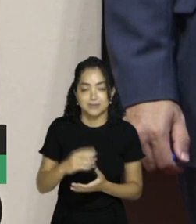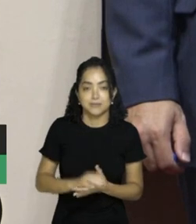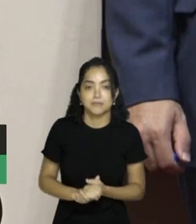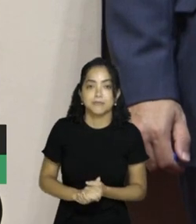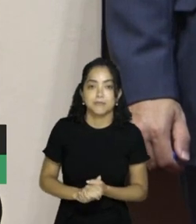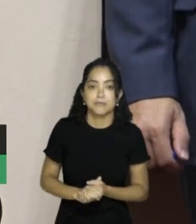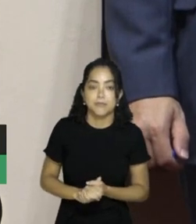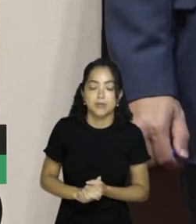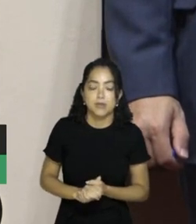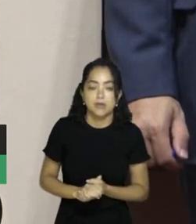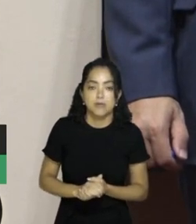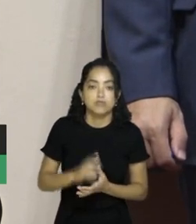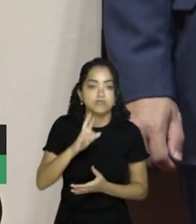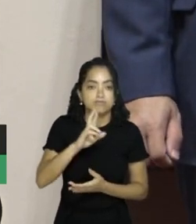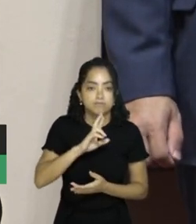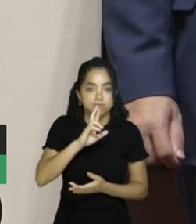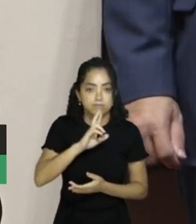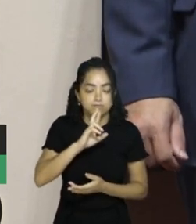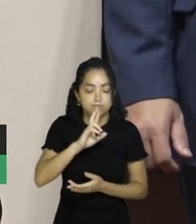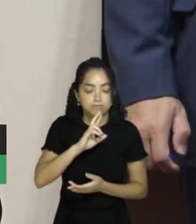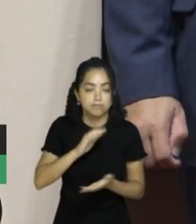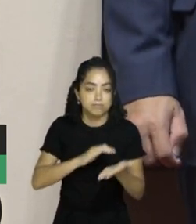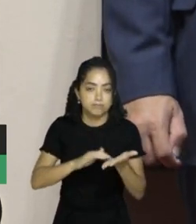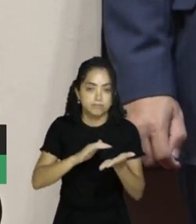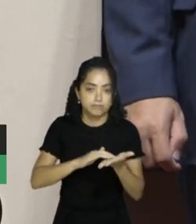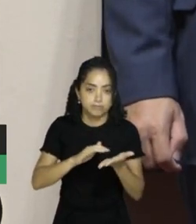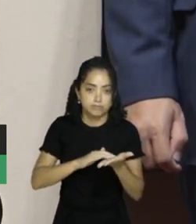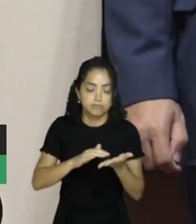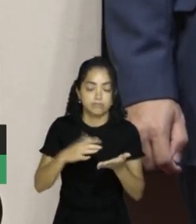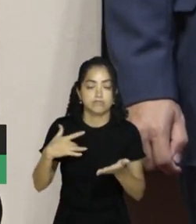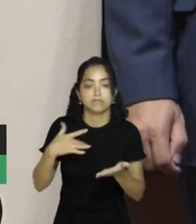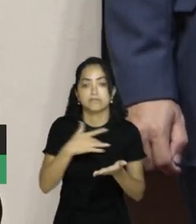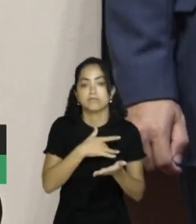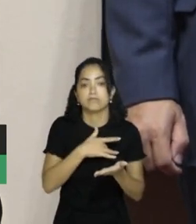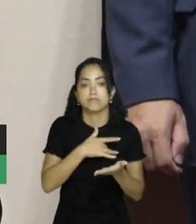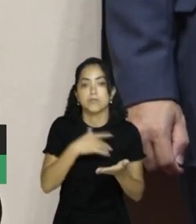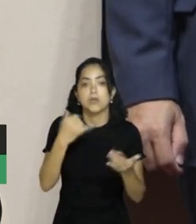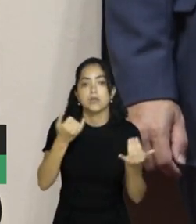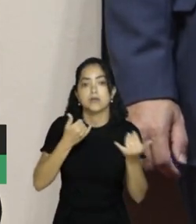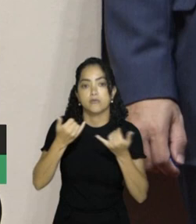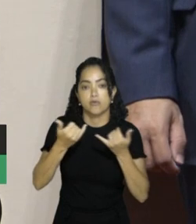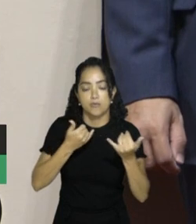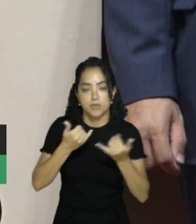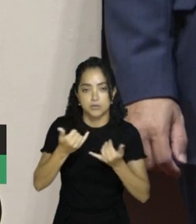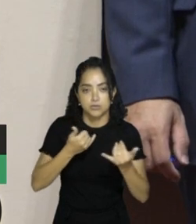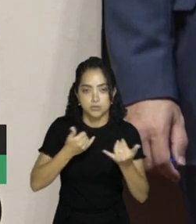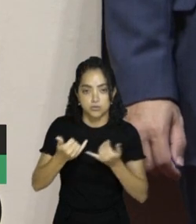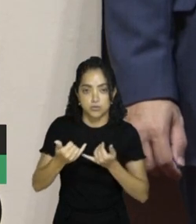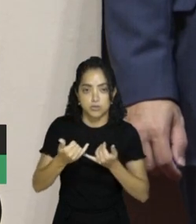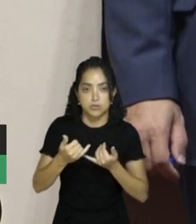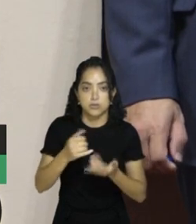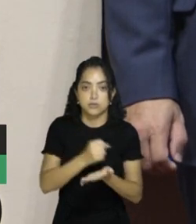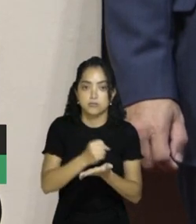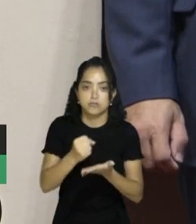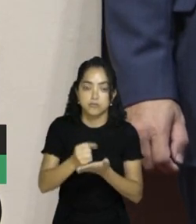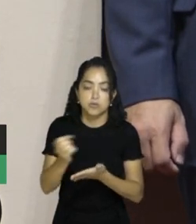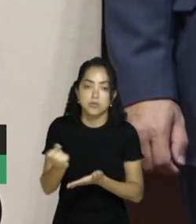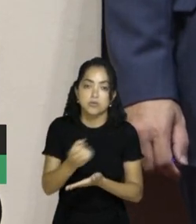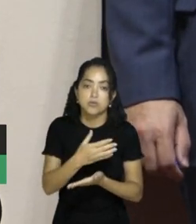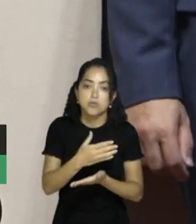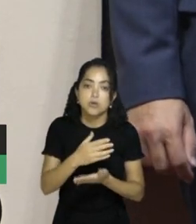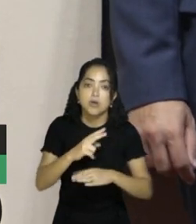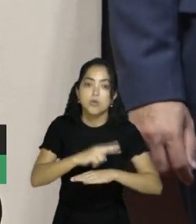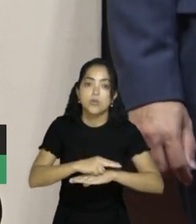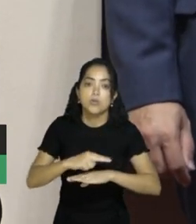Minoto solicitando a secretária de Estado da Saúde informações Acer da renovação de convênio de manutenção dos leitos